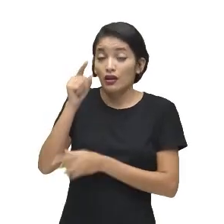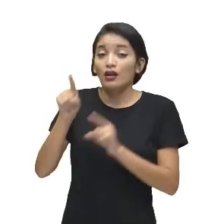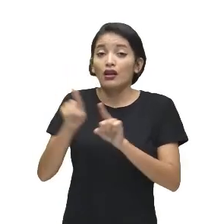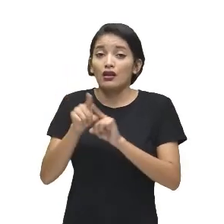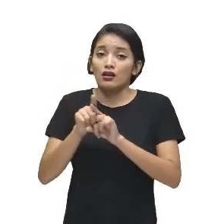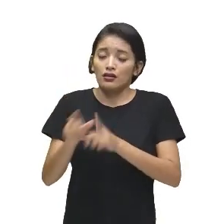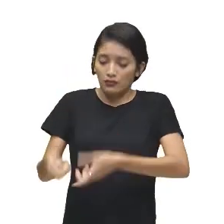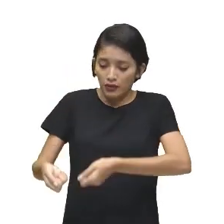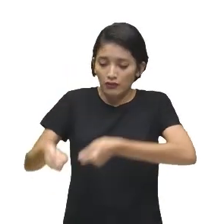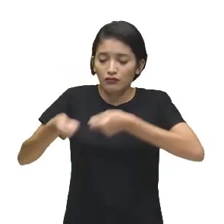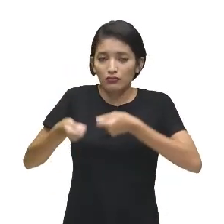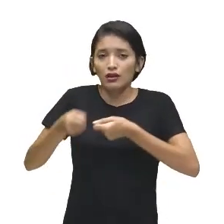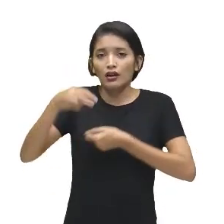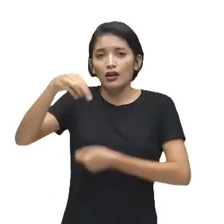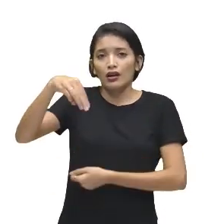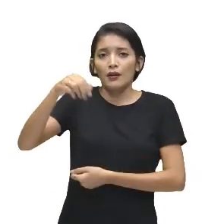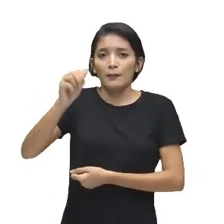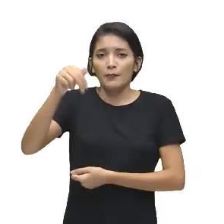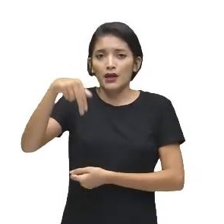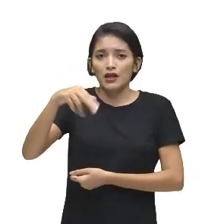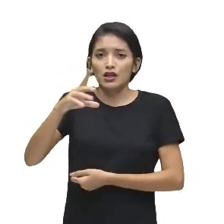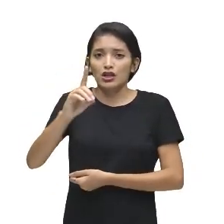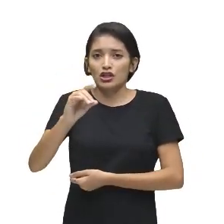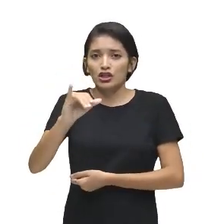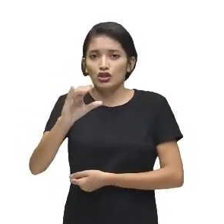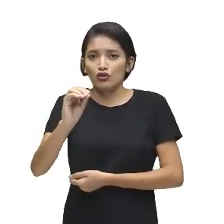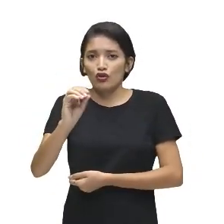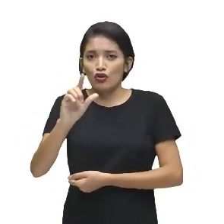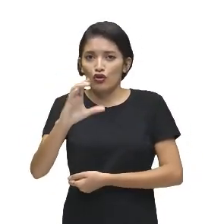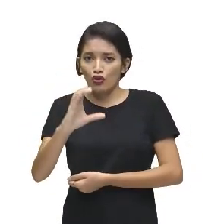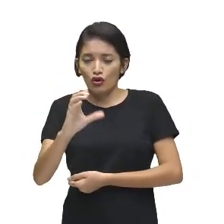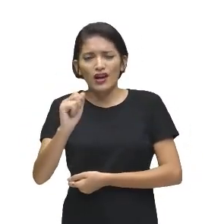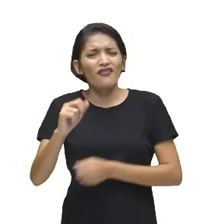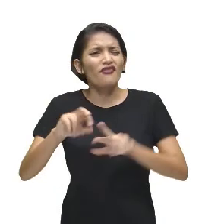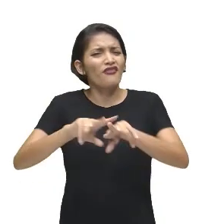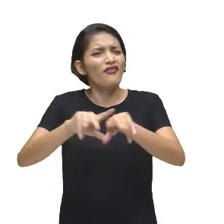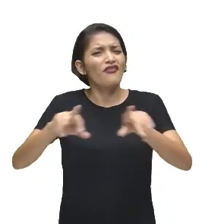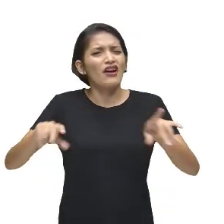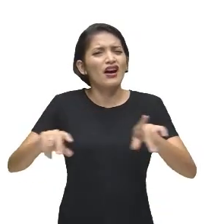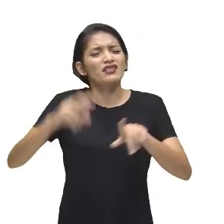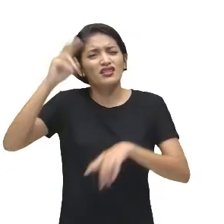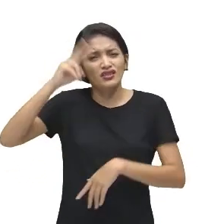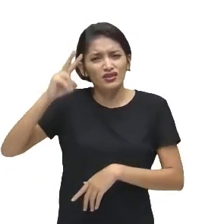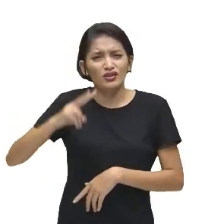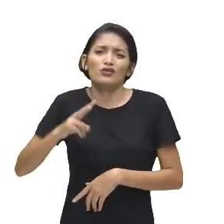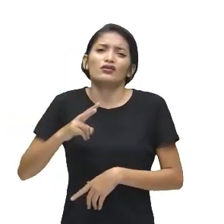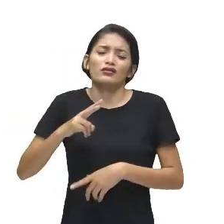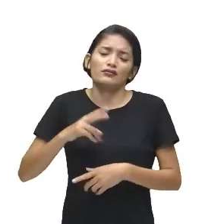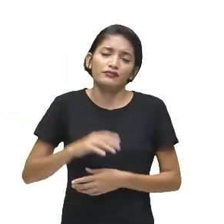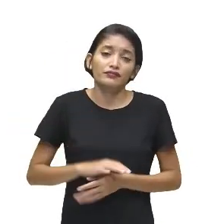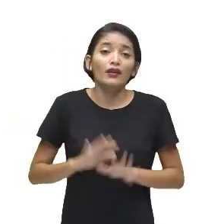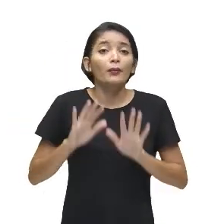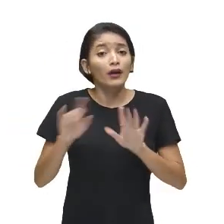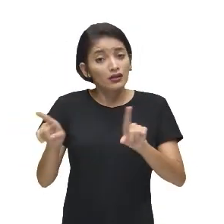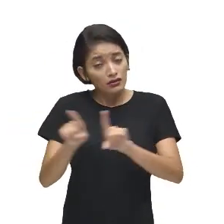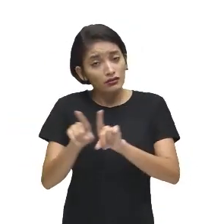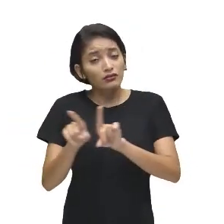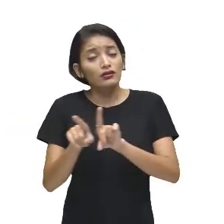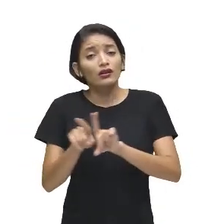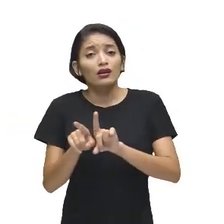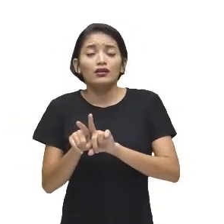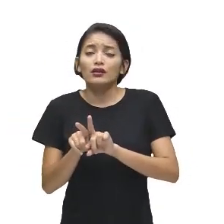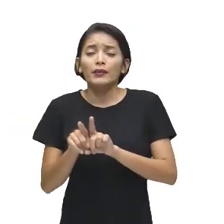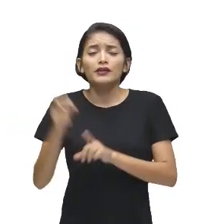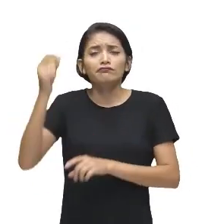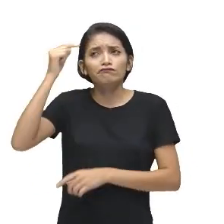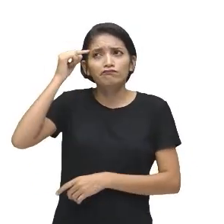mandioca. Você pode pesquisar lá no Google, tem importantes mitos. Mas, em si, eu quero te convidar que essas reflexões